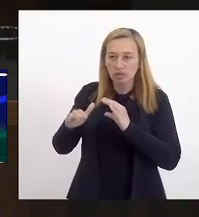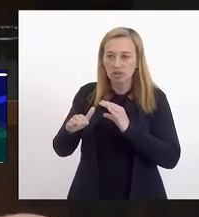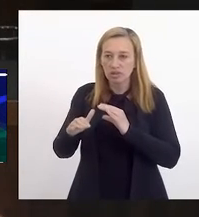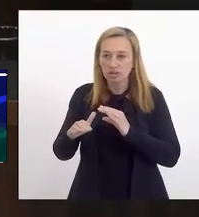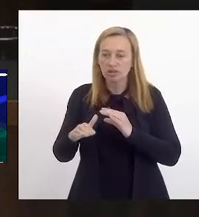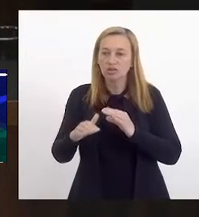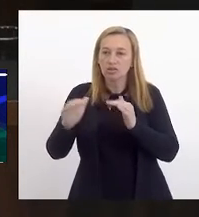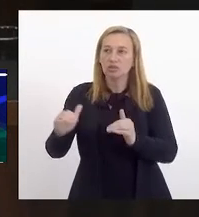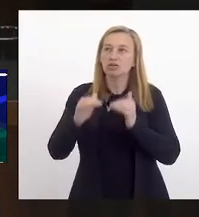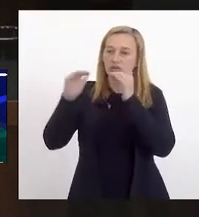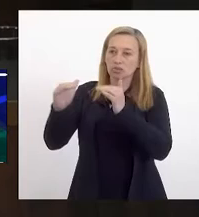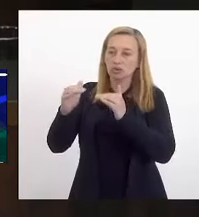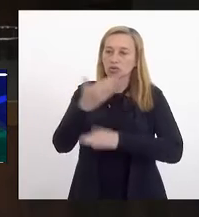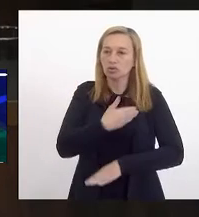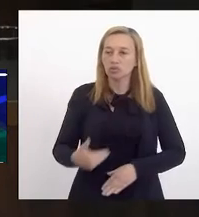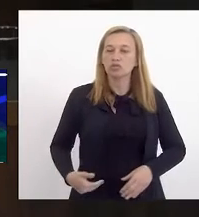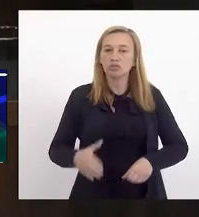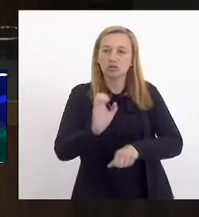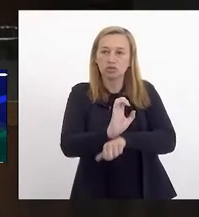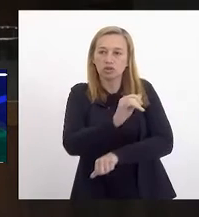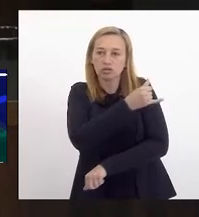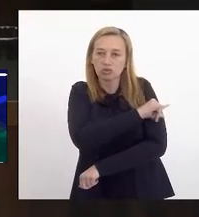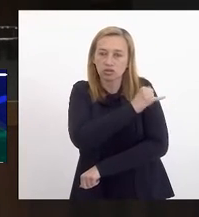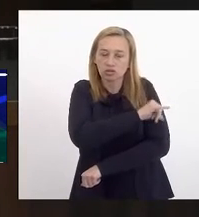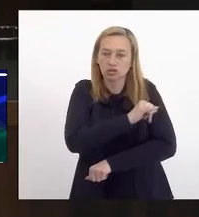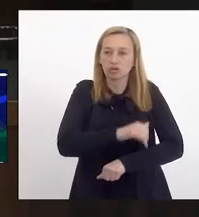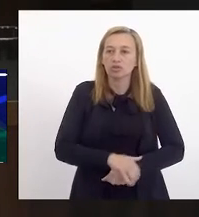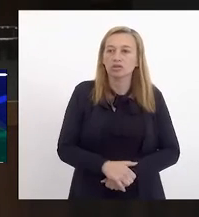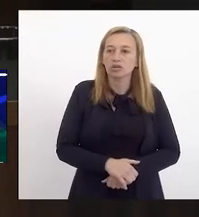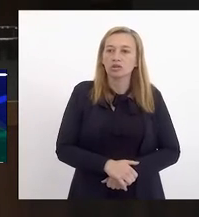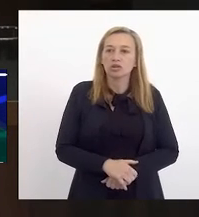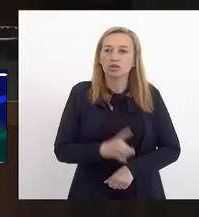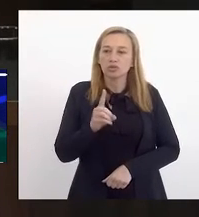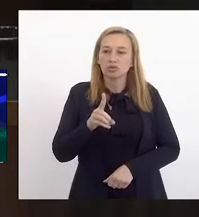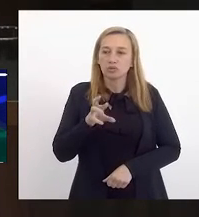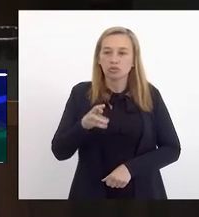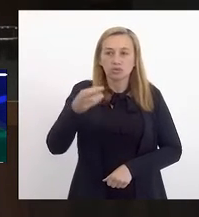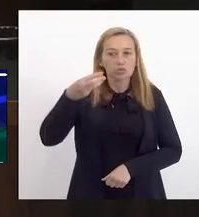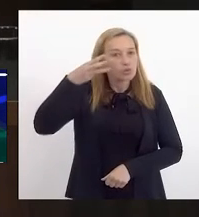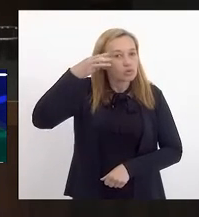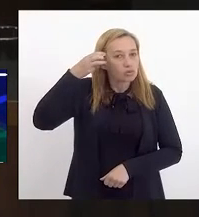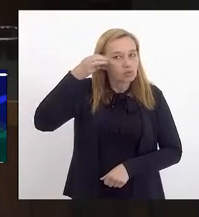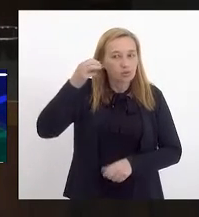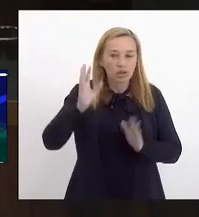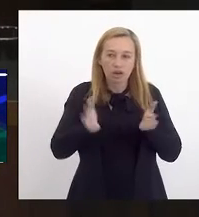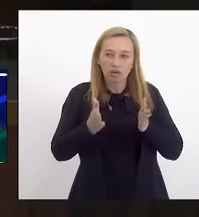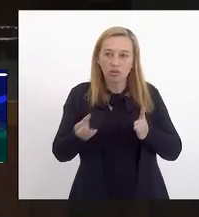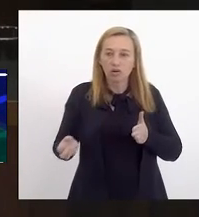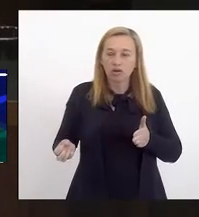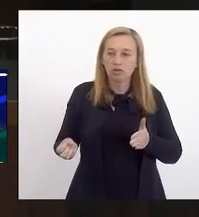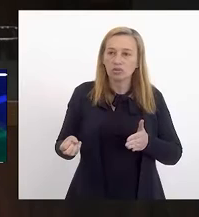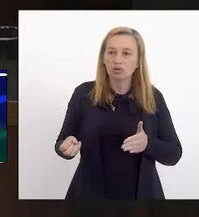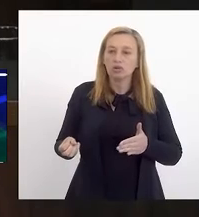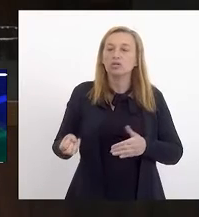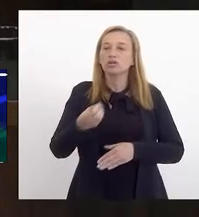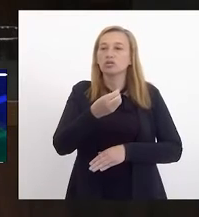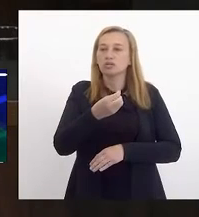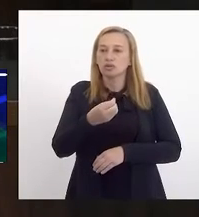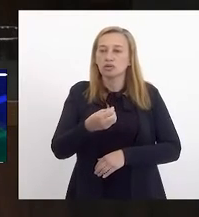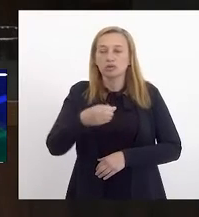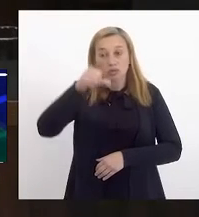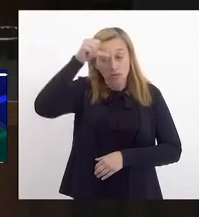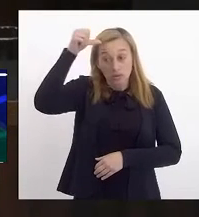ao excelentíssimo governador do estado do Rio de Janeiro, doutor Wilson Witzel, no caso agora deputado, governador Cláudio